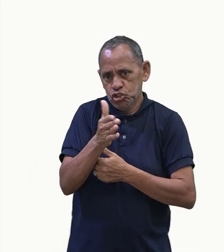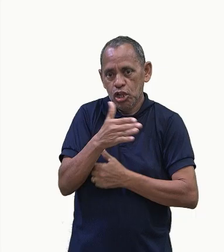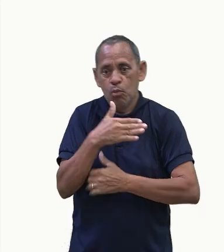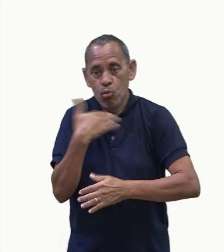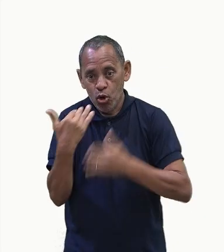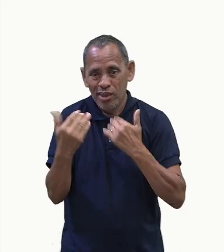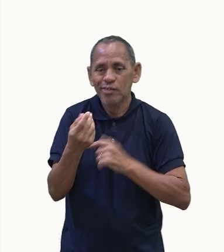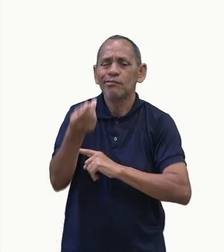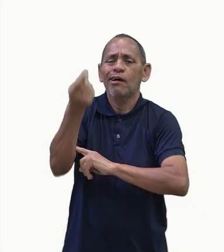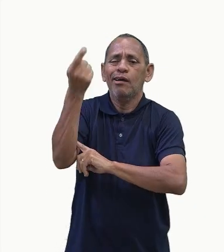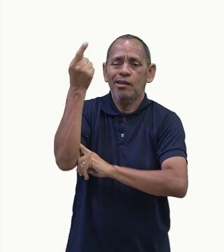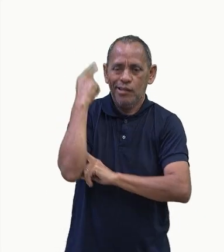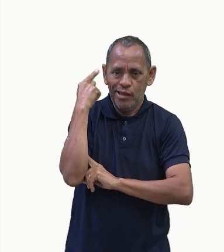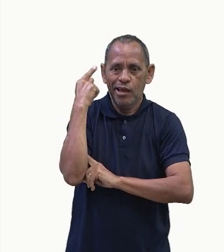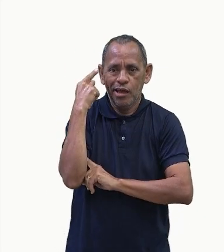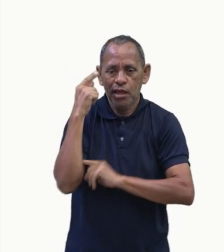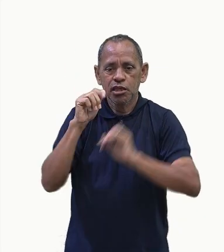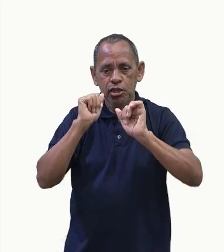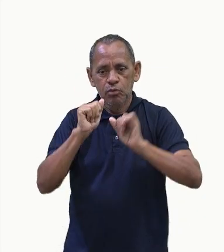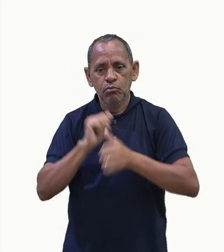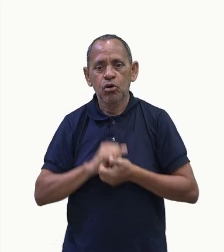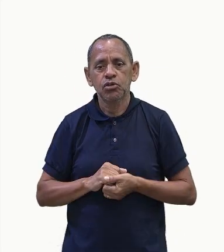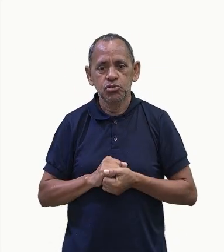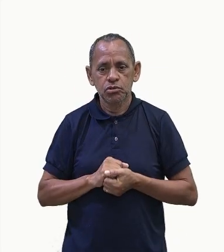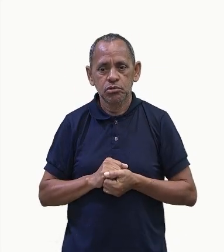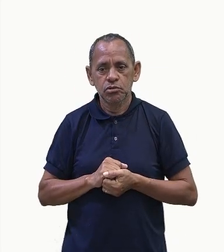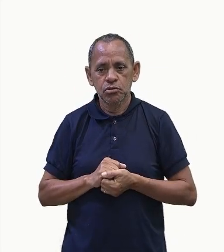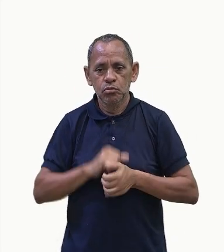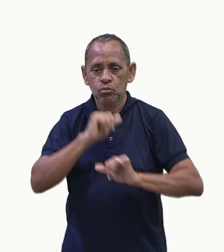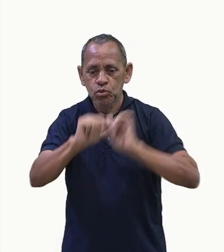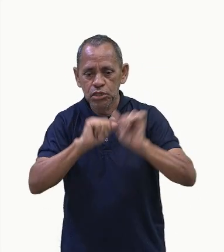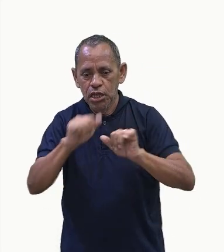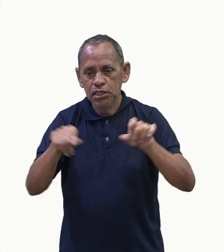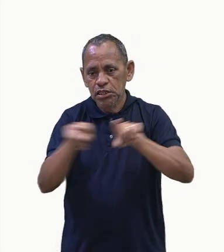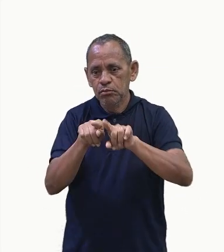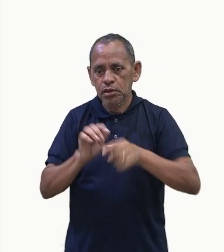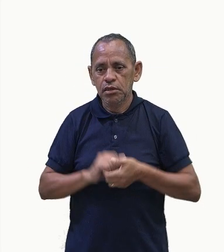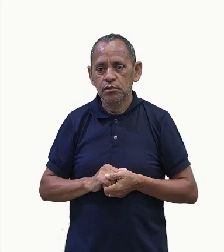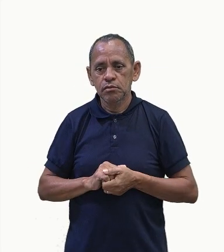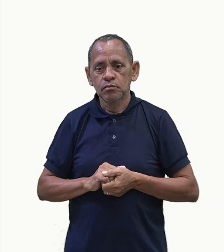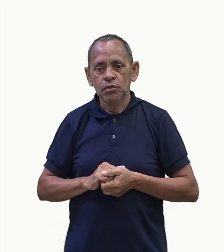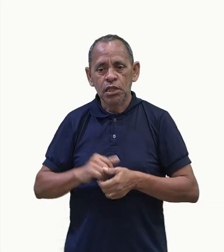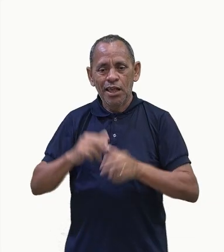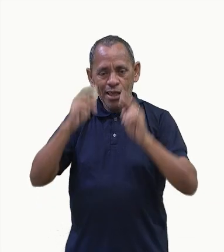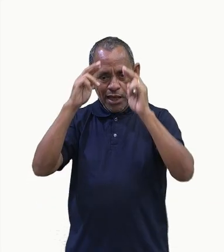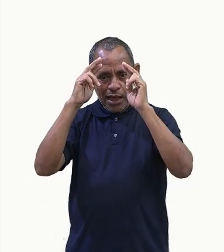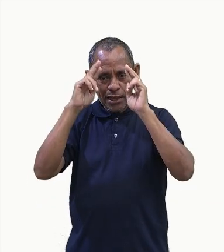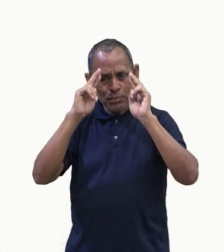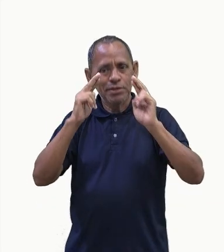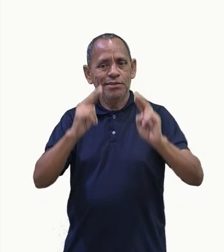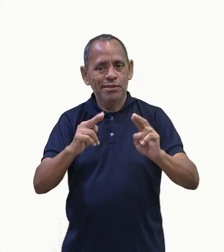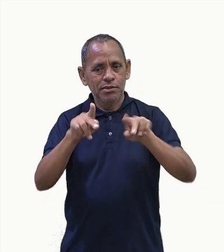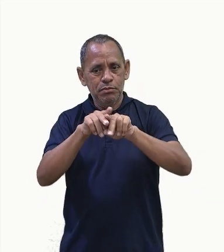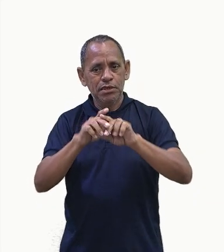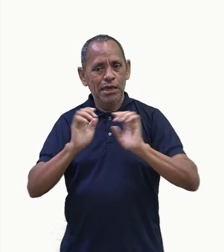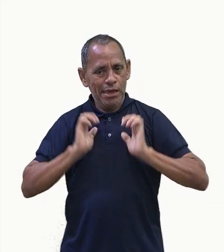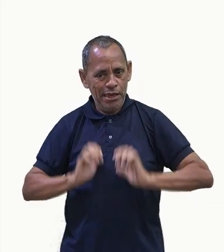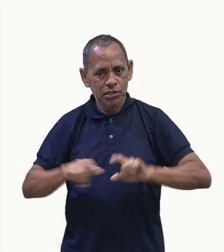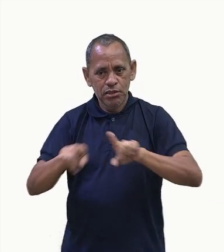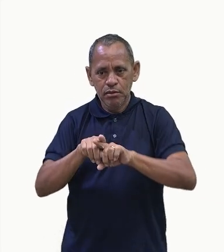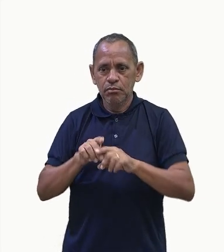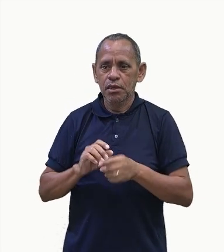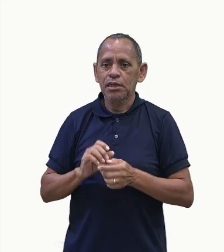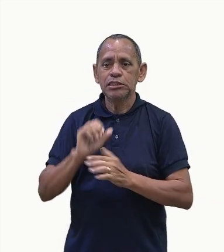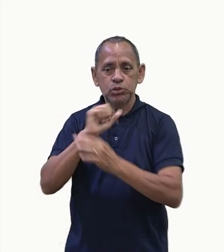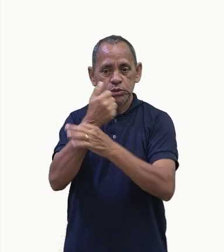possibilidade, claro que sempre respeitando, né, a ética e a segurança do processo, para ver se eles, então, eles